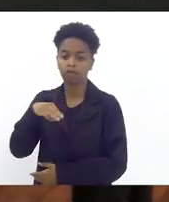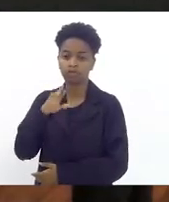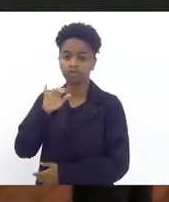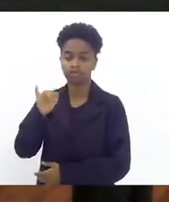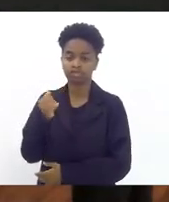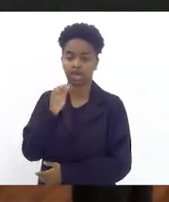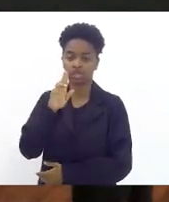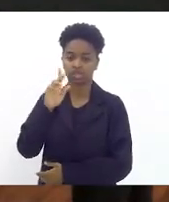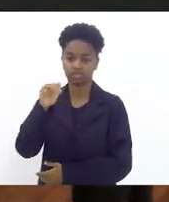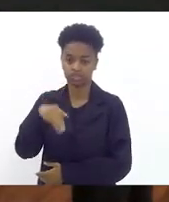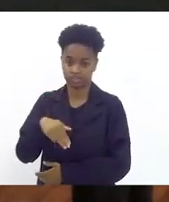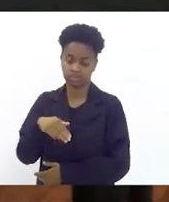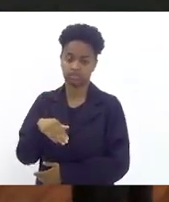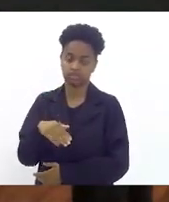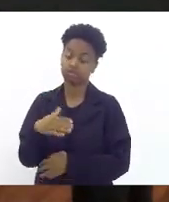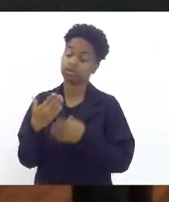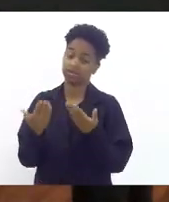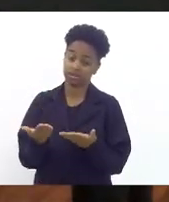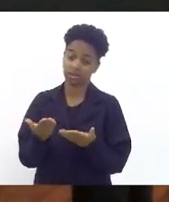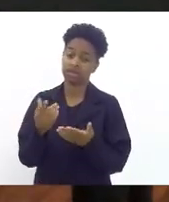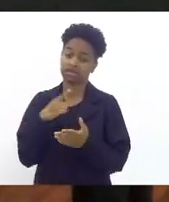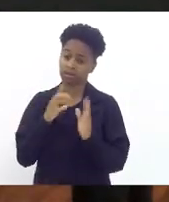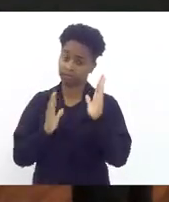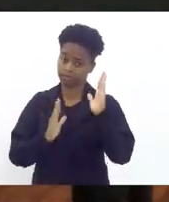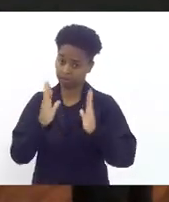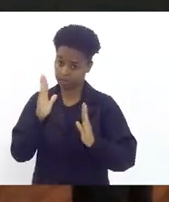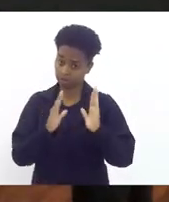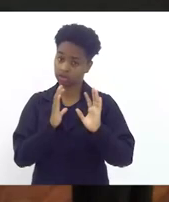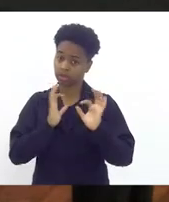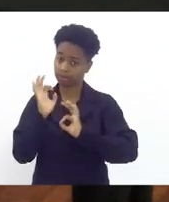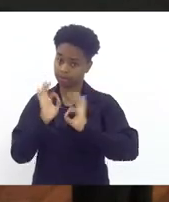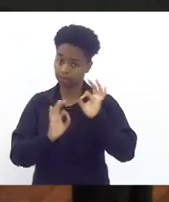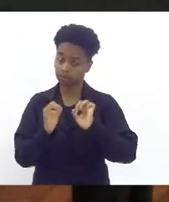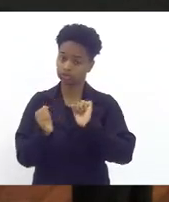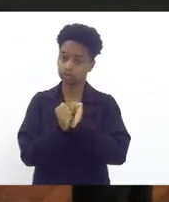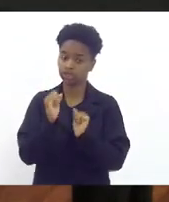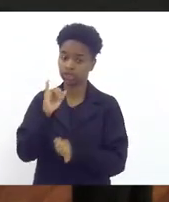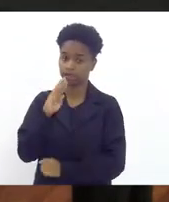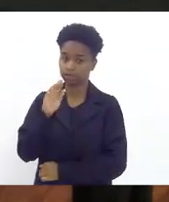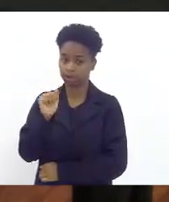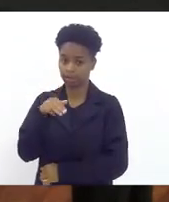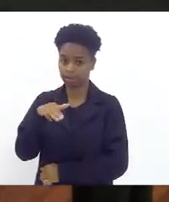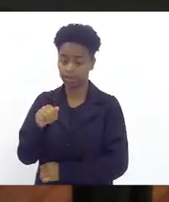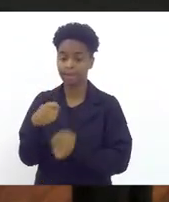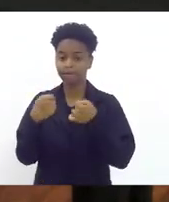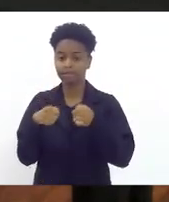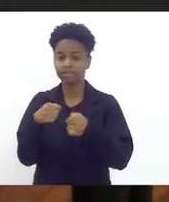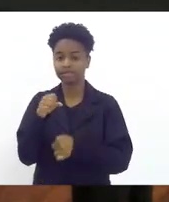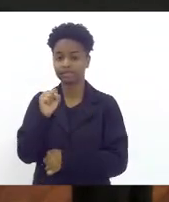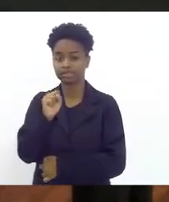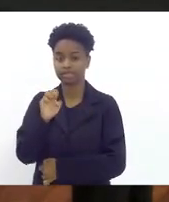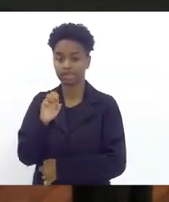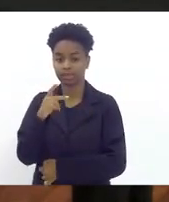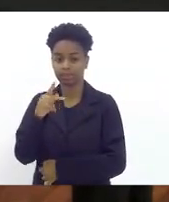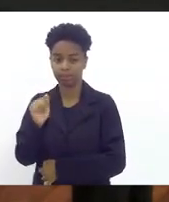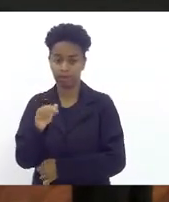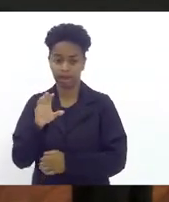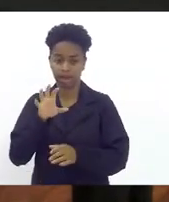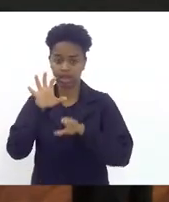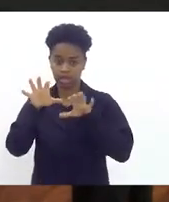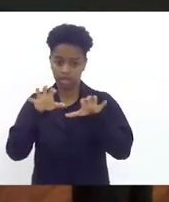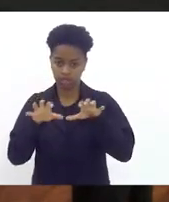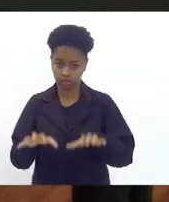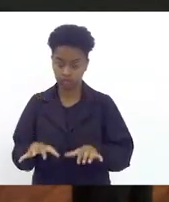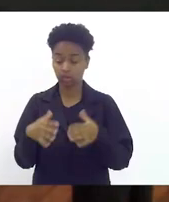Sai então houve uma época que tinha um plano junto com o Ibama de ter certas regionais então